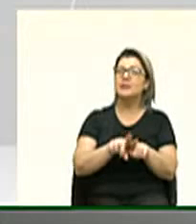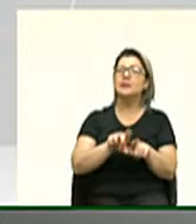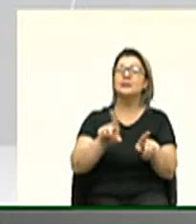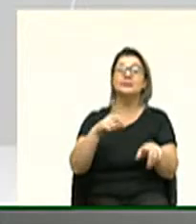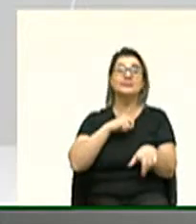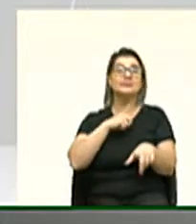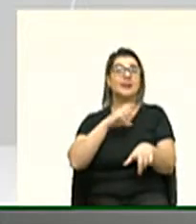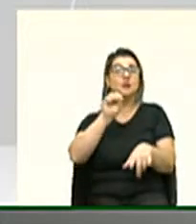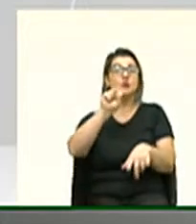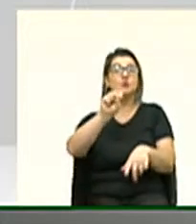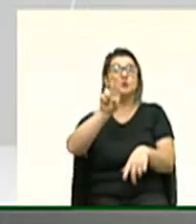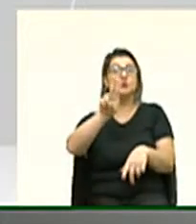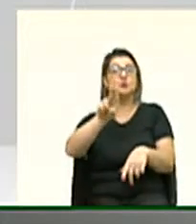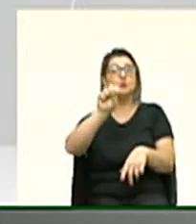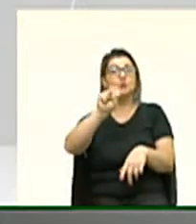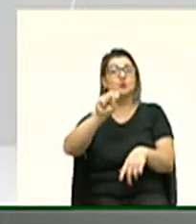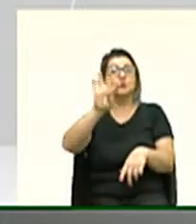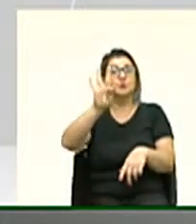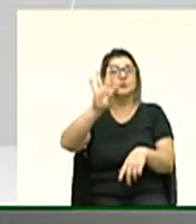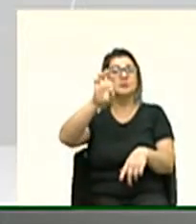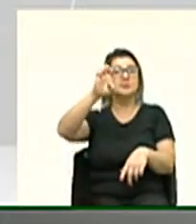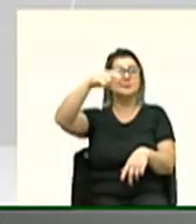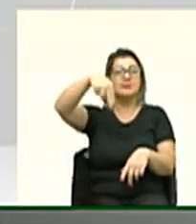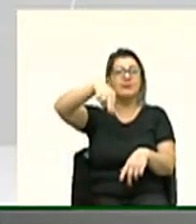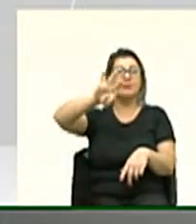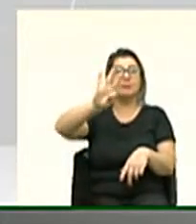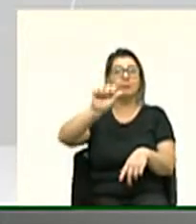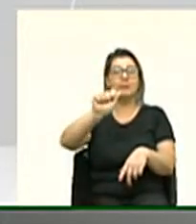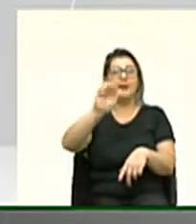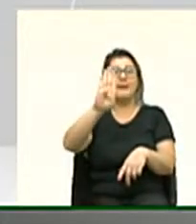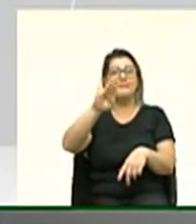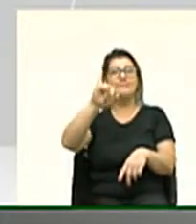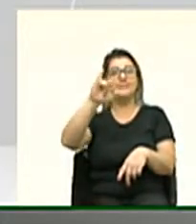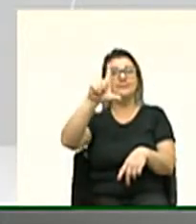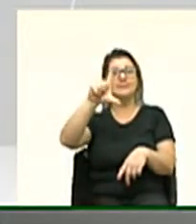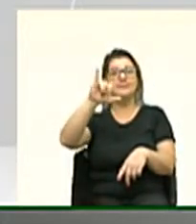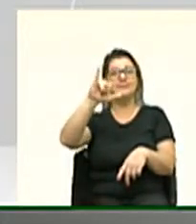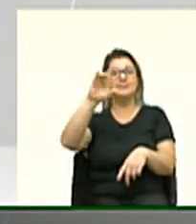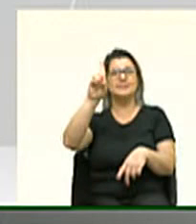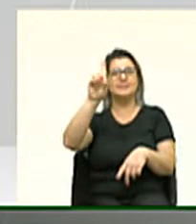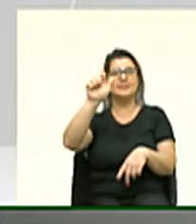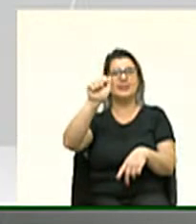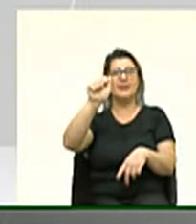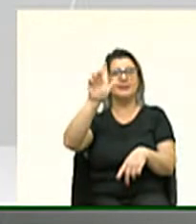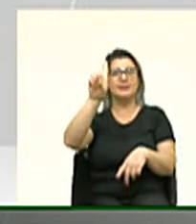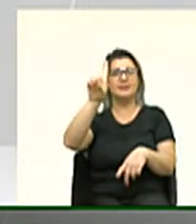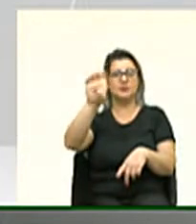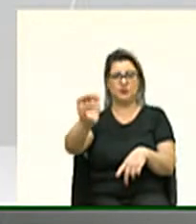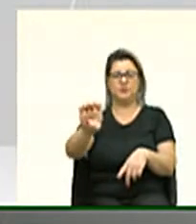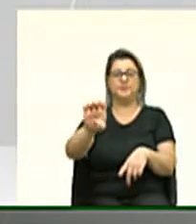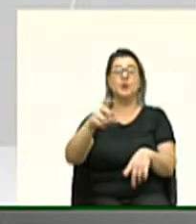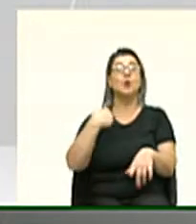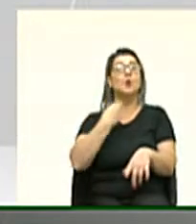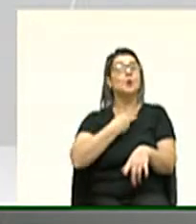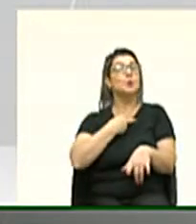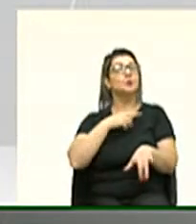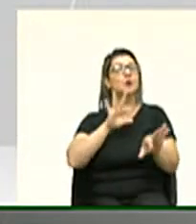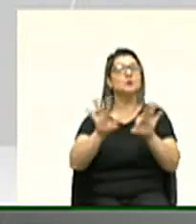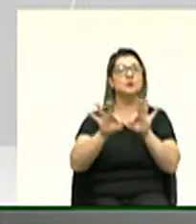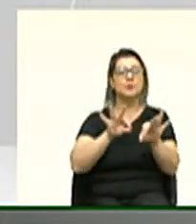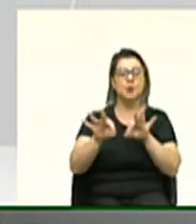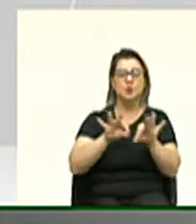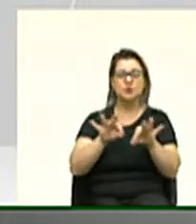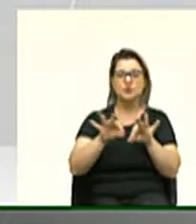no mundo, no sentido de construir cidades mais humanas. O nosso projeto ele prevê a semana do